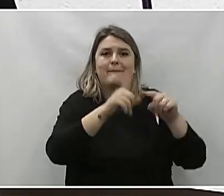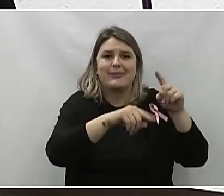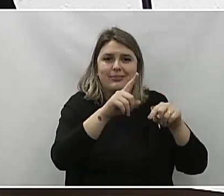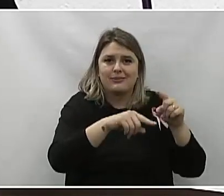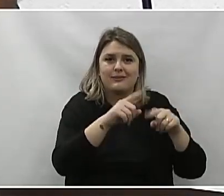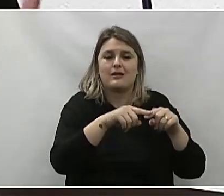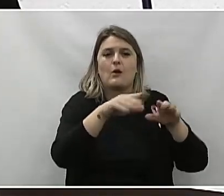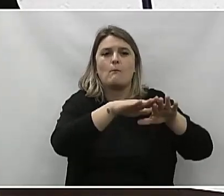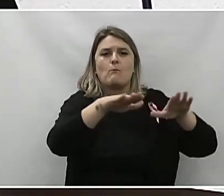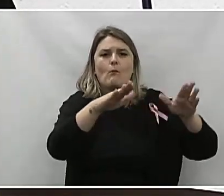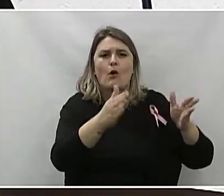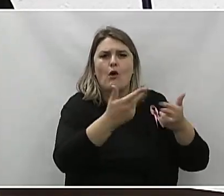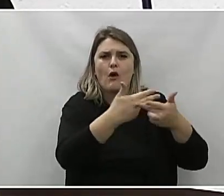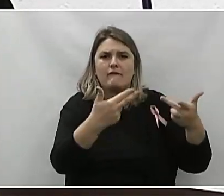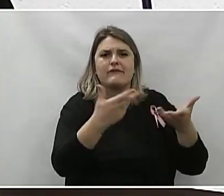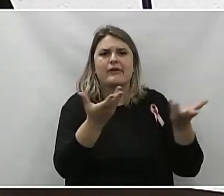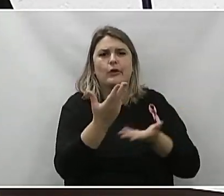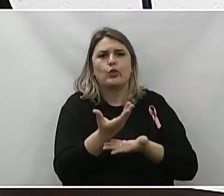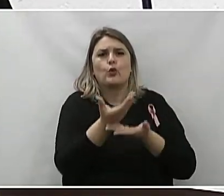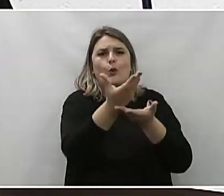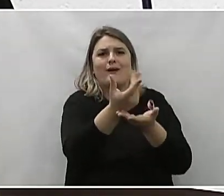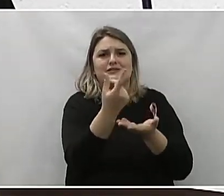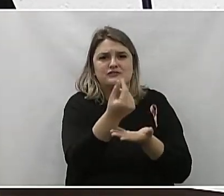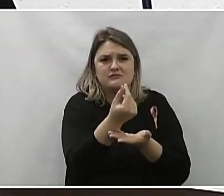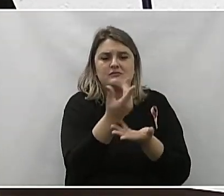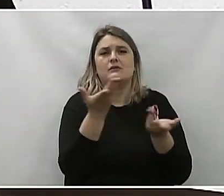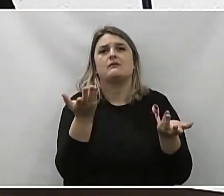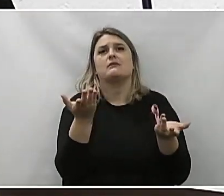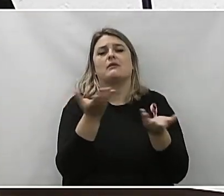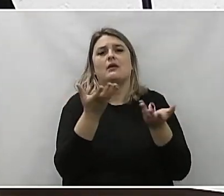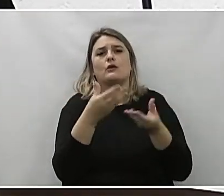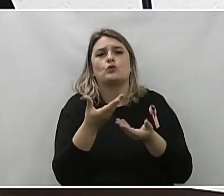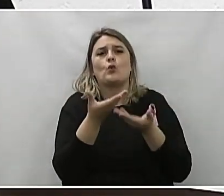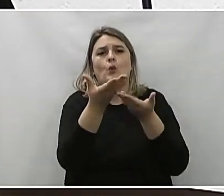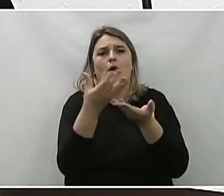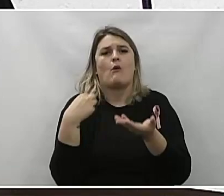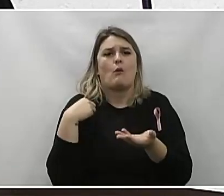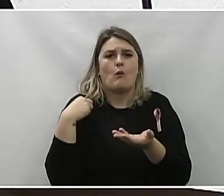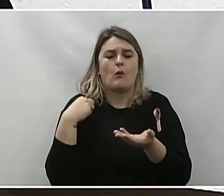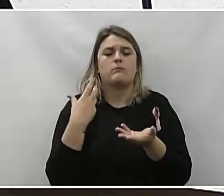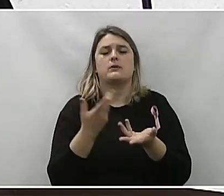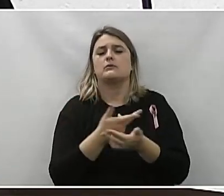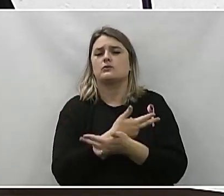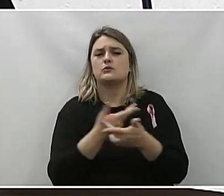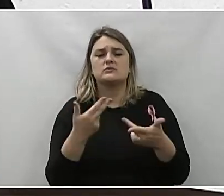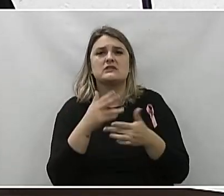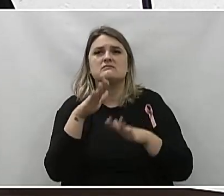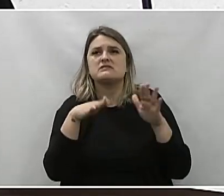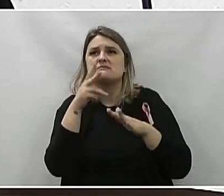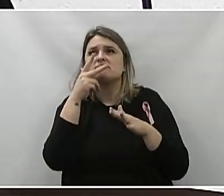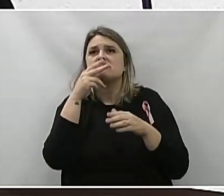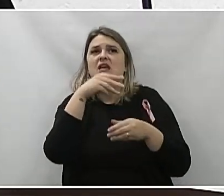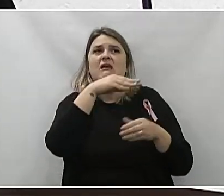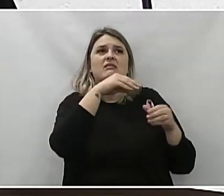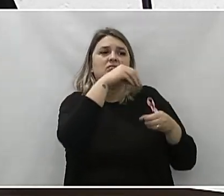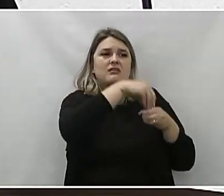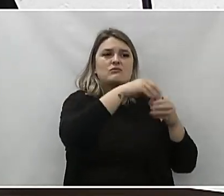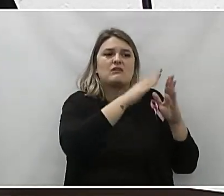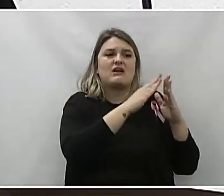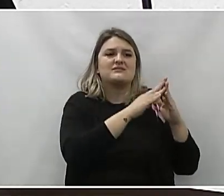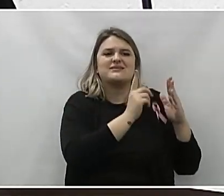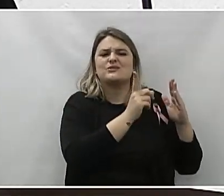tanto em dinheiro quiser tá doando às vezes algum produto que em casa não seja mais